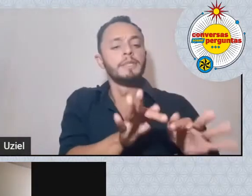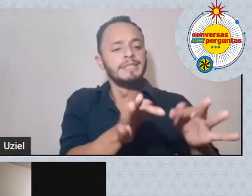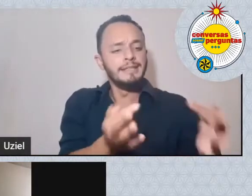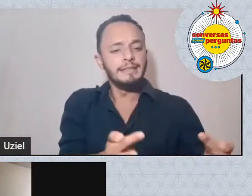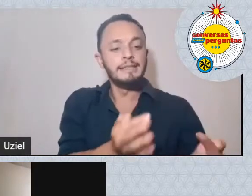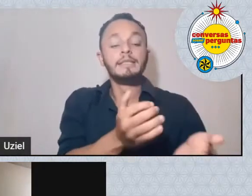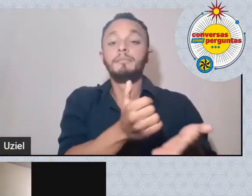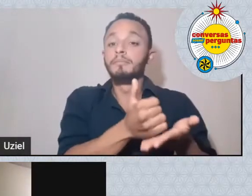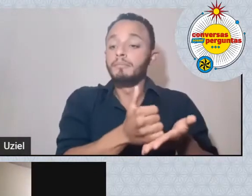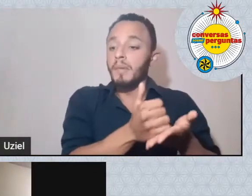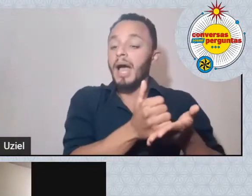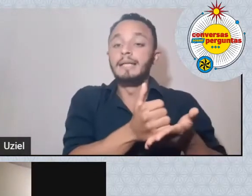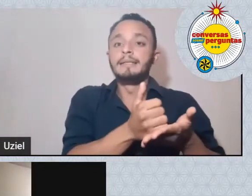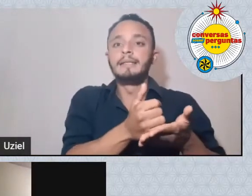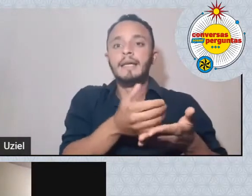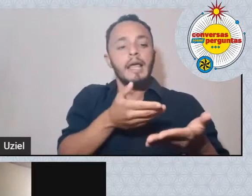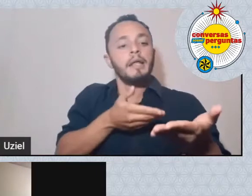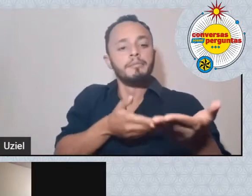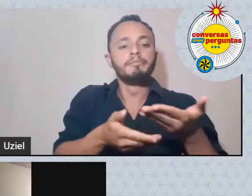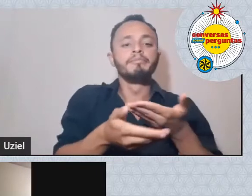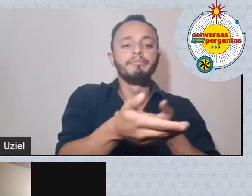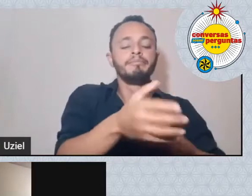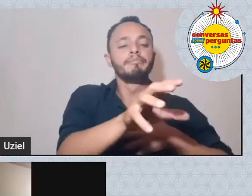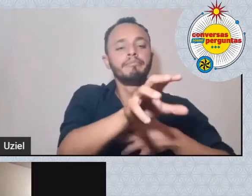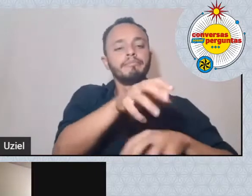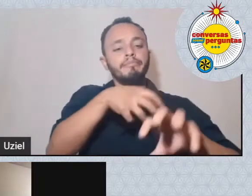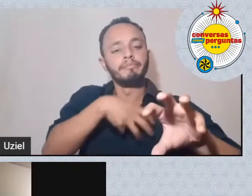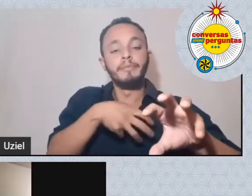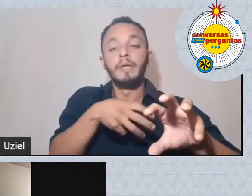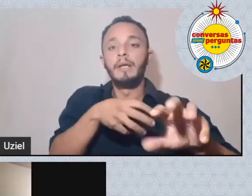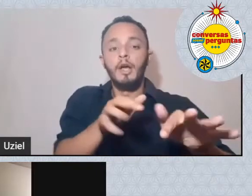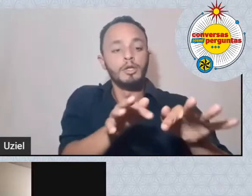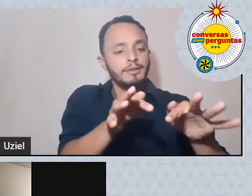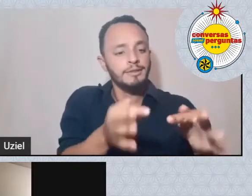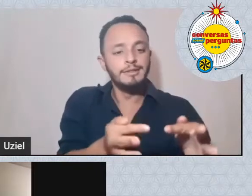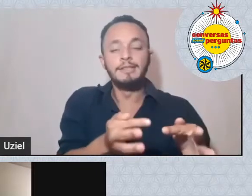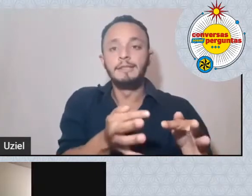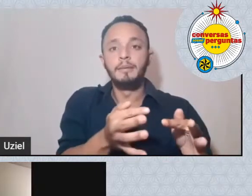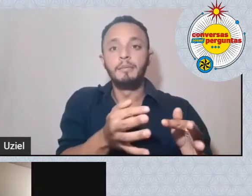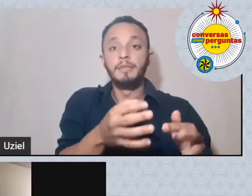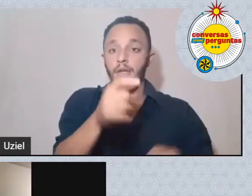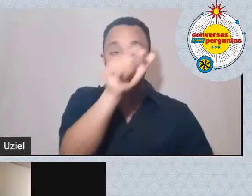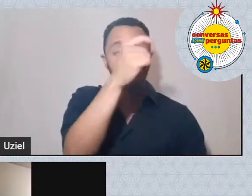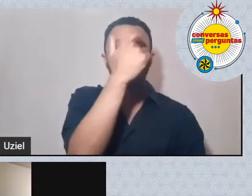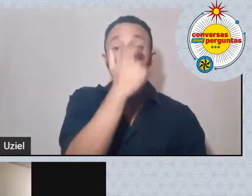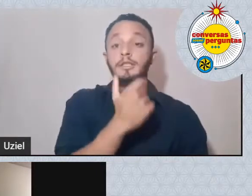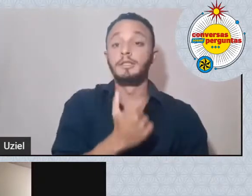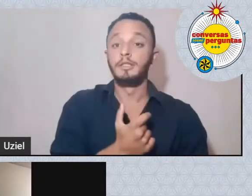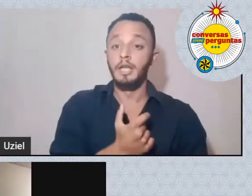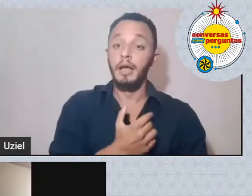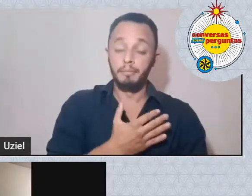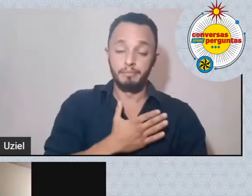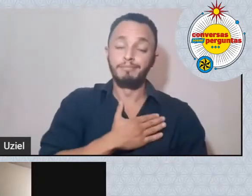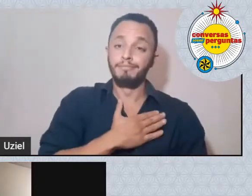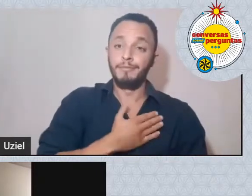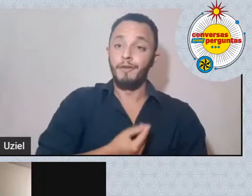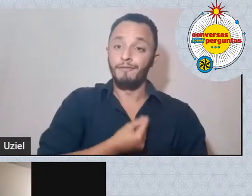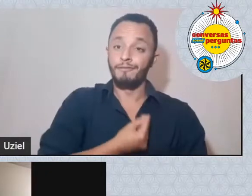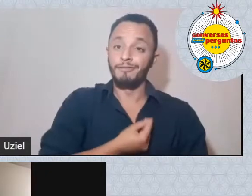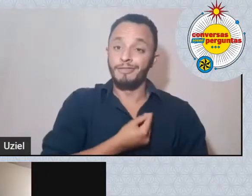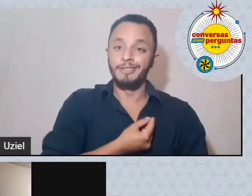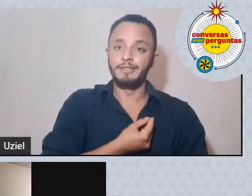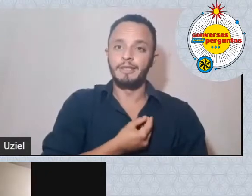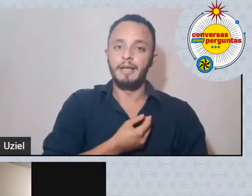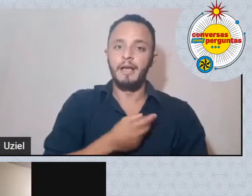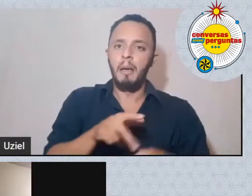combinar com aquilo que faz a gente lembrar que somos seres humanos, né? E não máquinas de